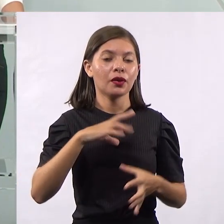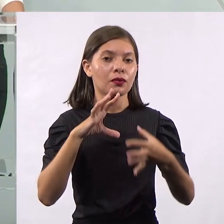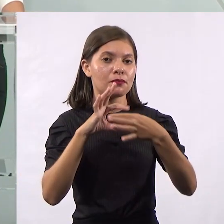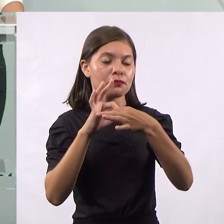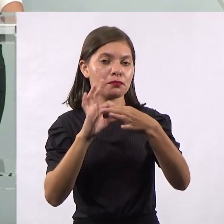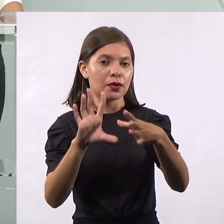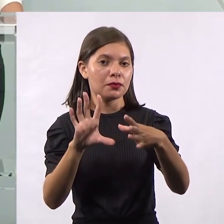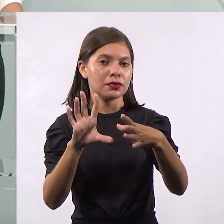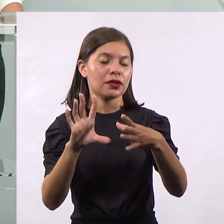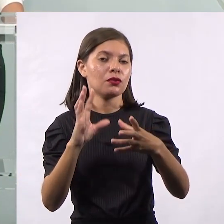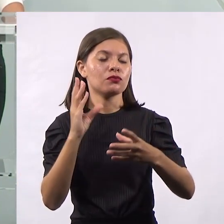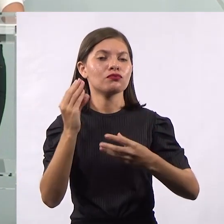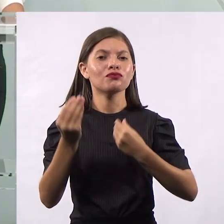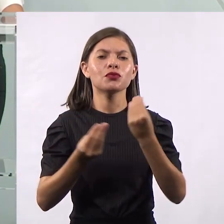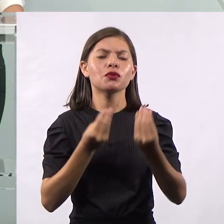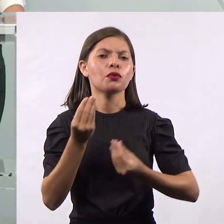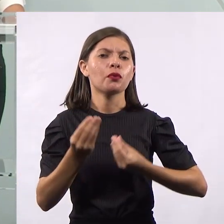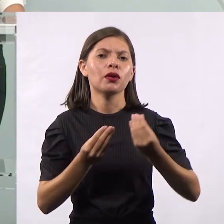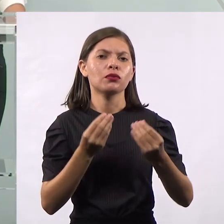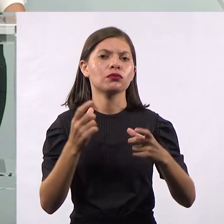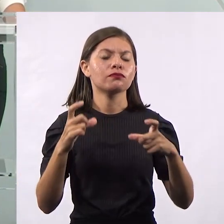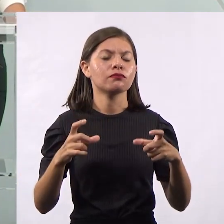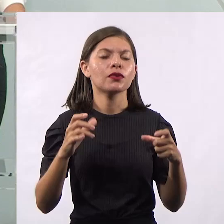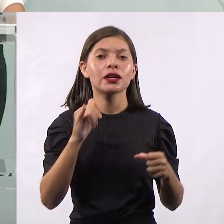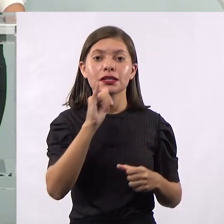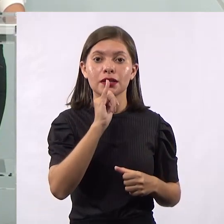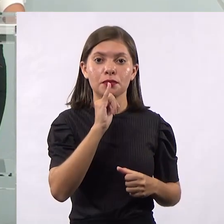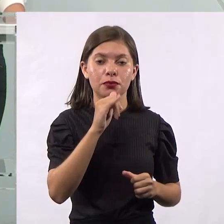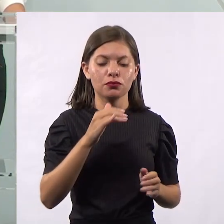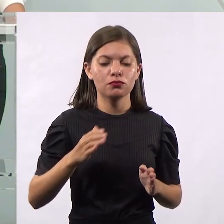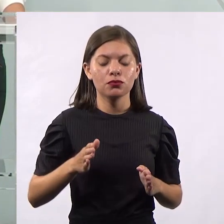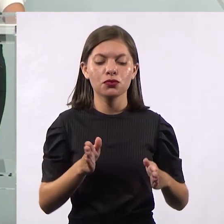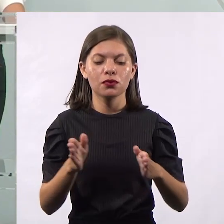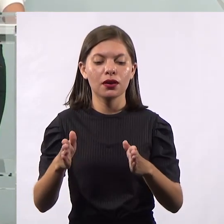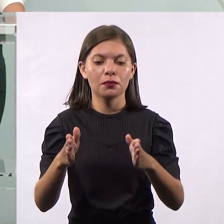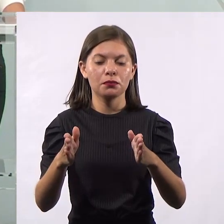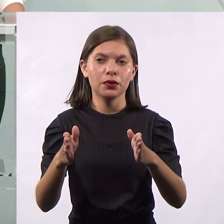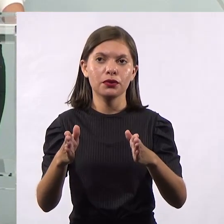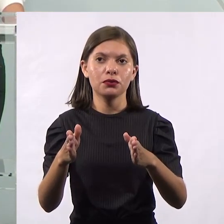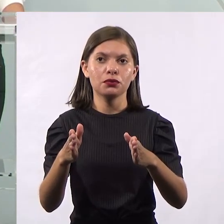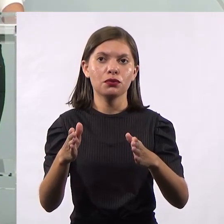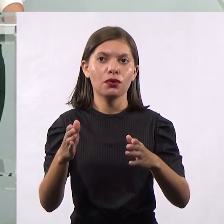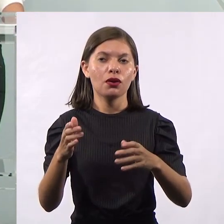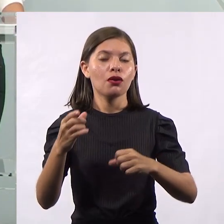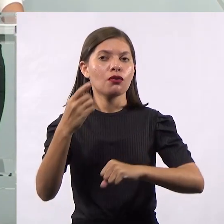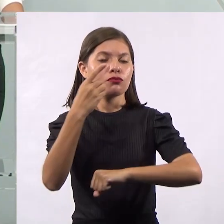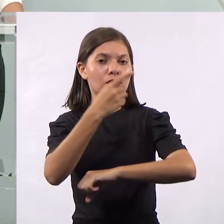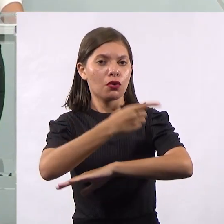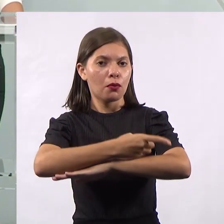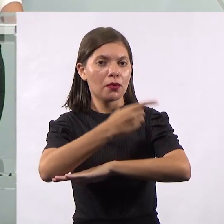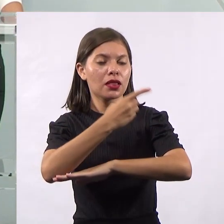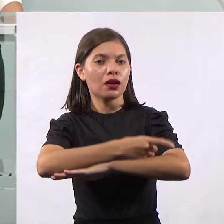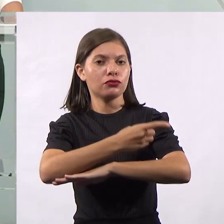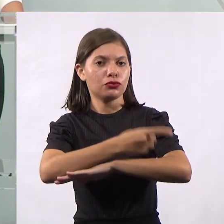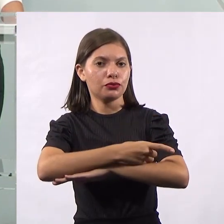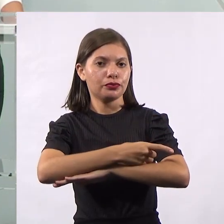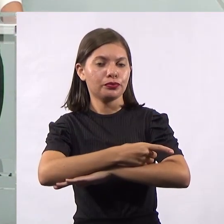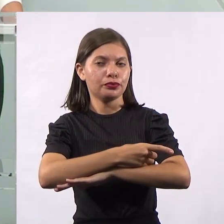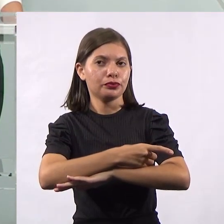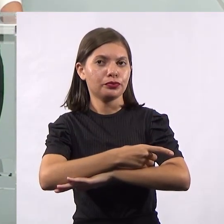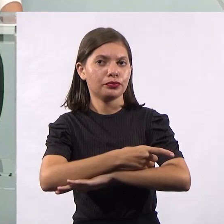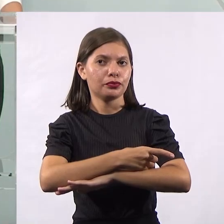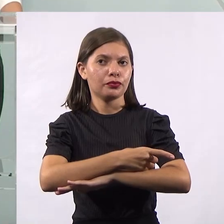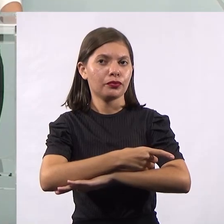concessão ou permissão. Quando que isso ocorre? Exemplo, estrada com concessionária, né? Que